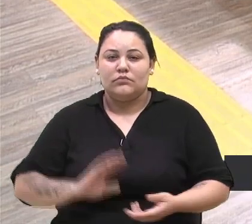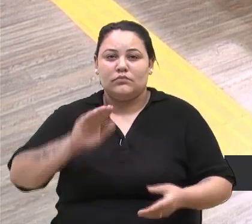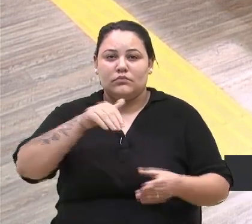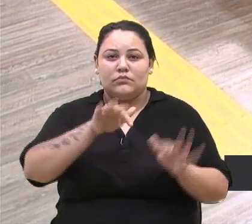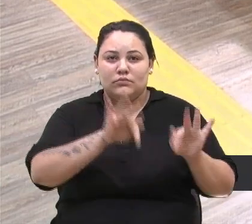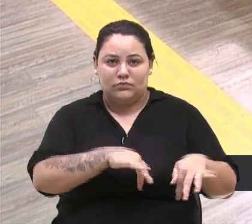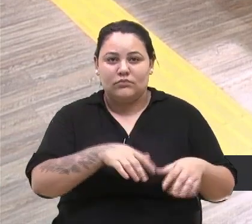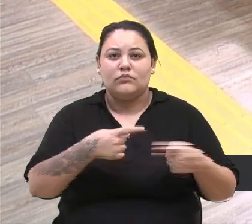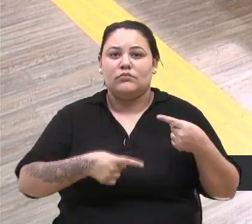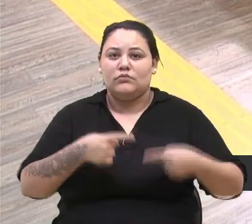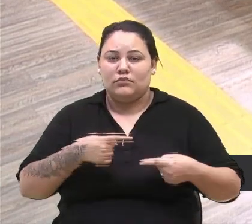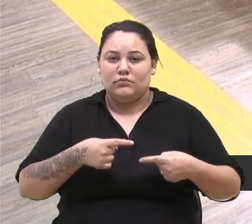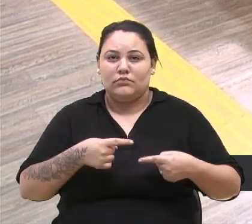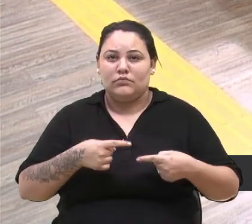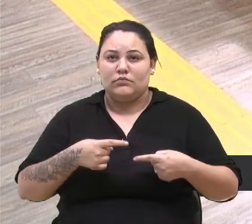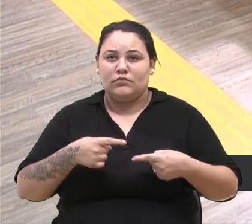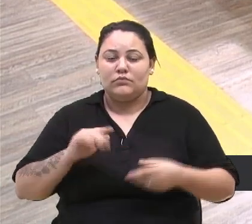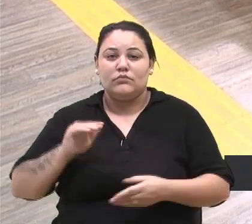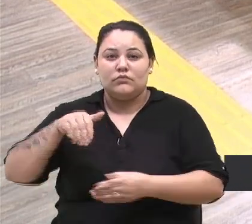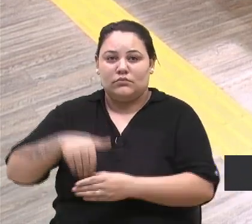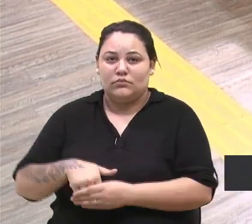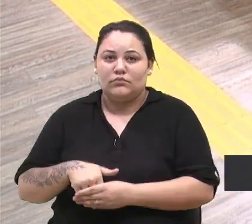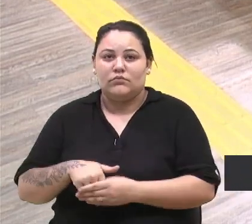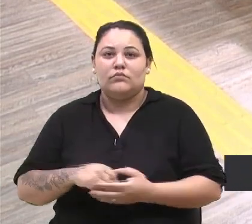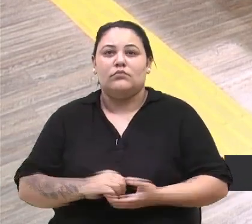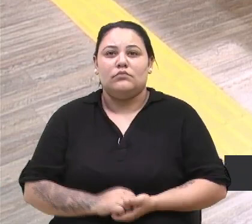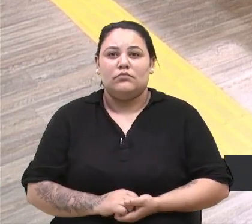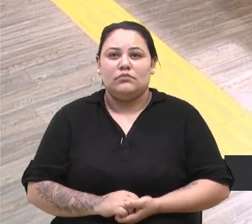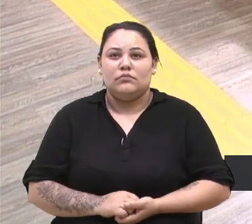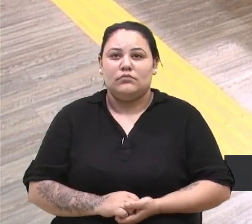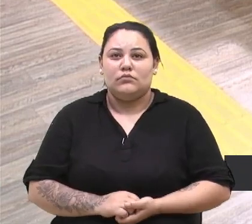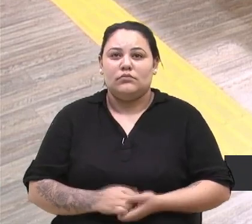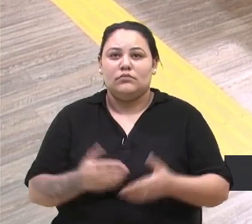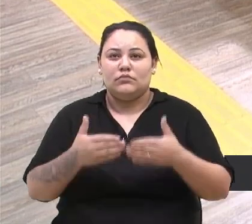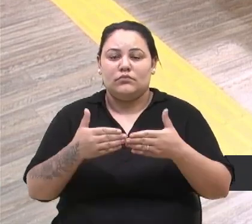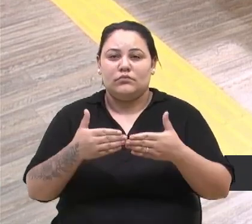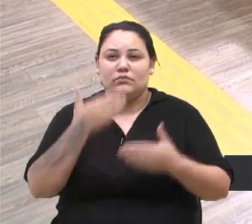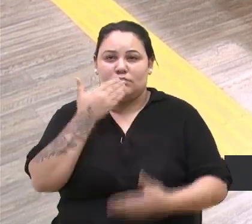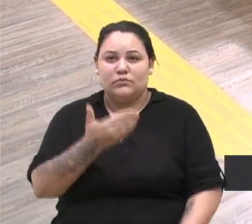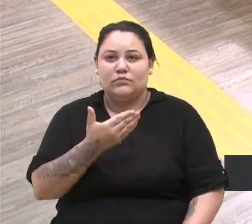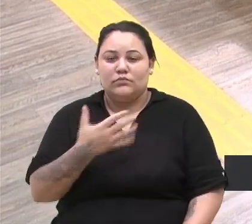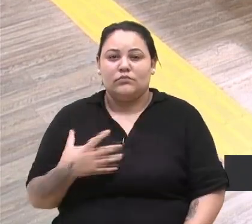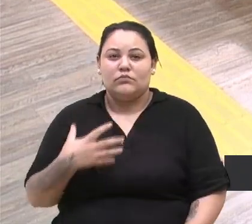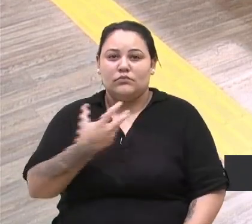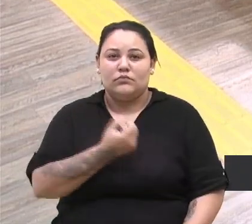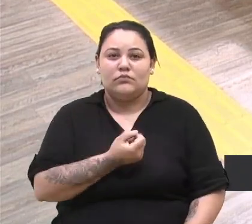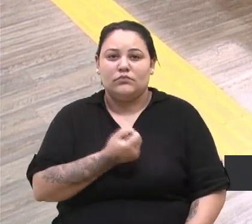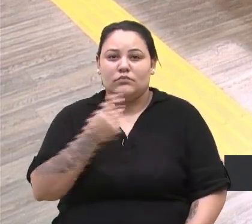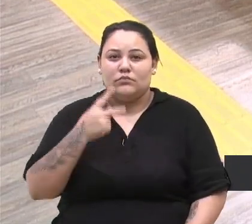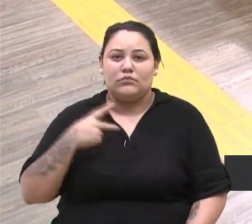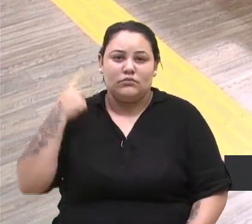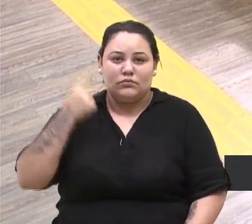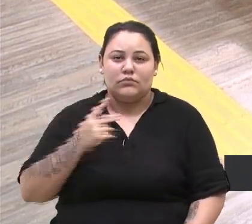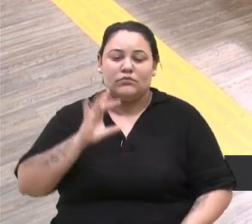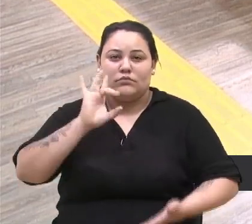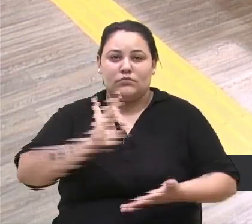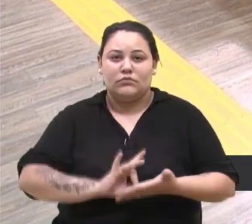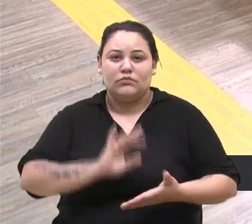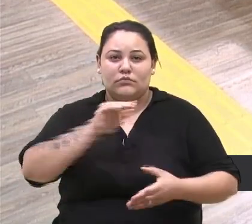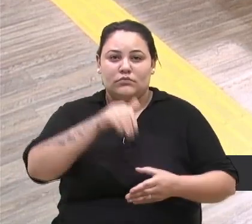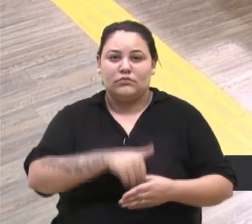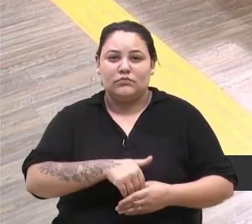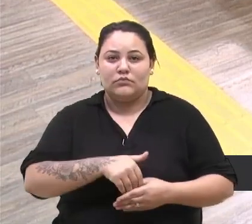discussão. Em votação. Solicito, vereadoras e vereadores, registrem seus